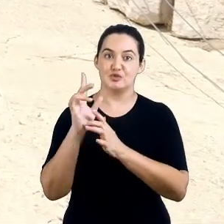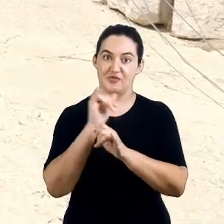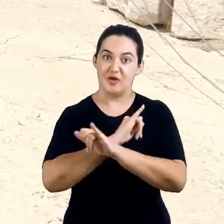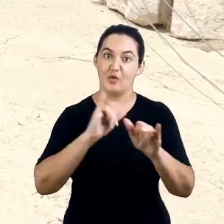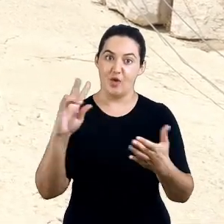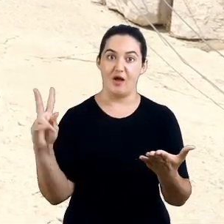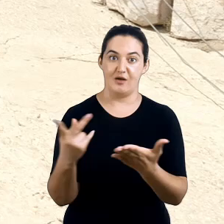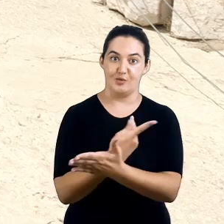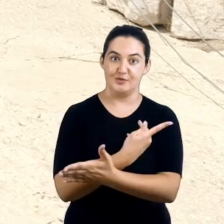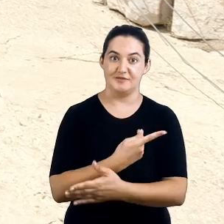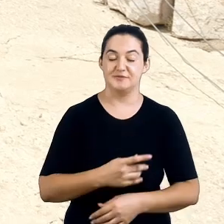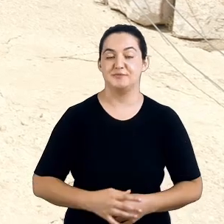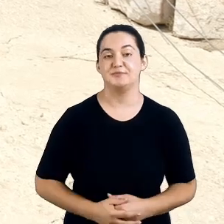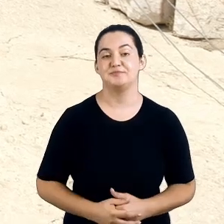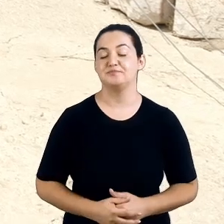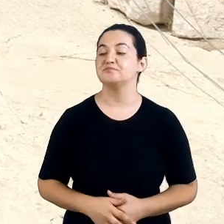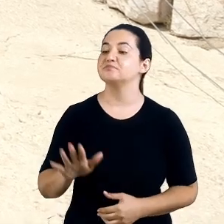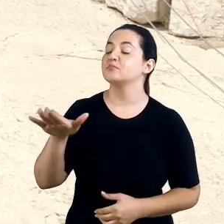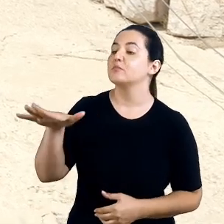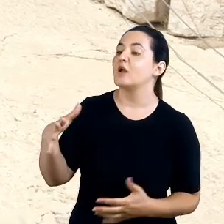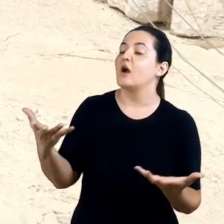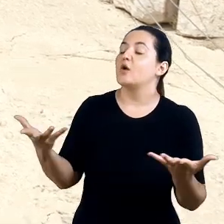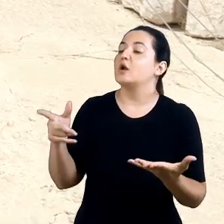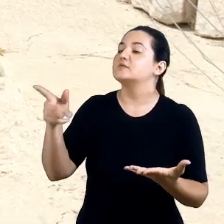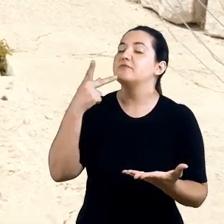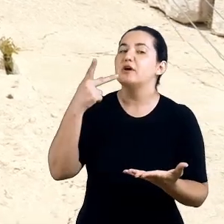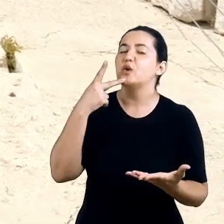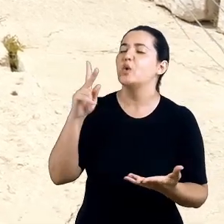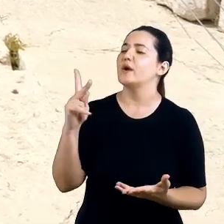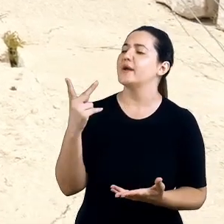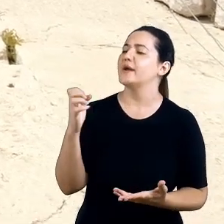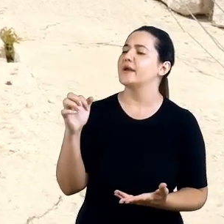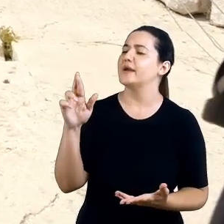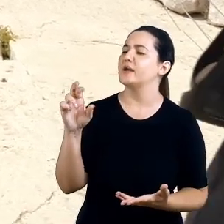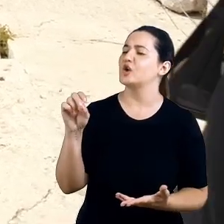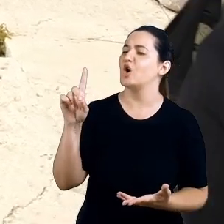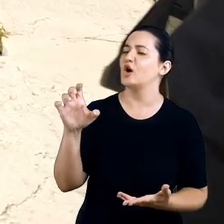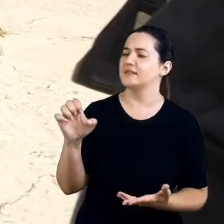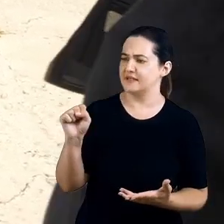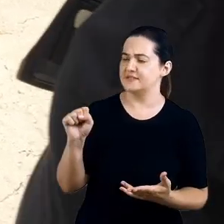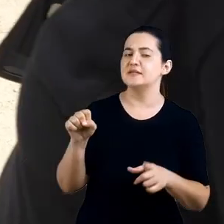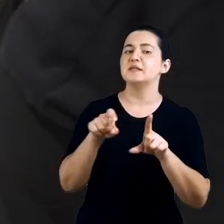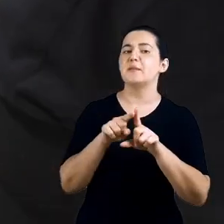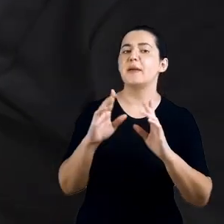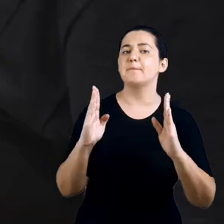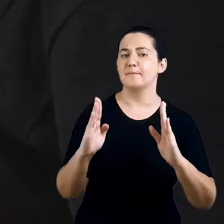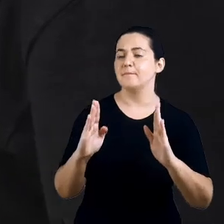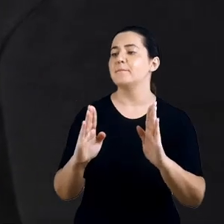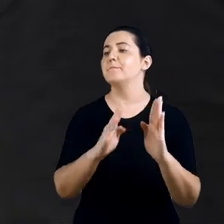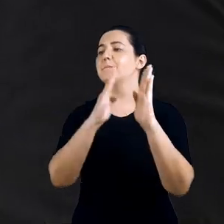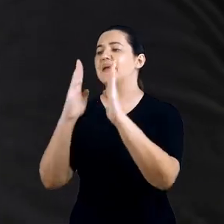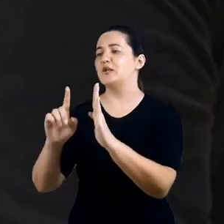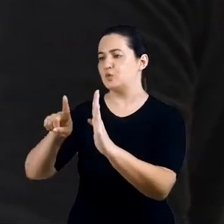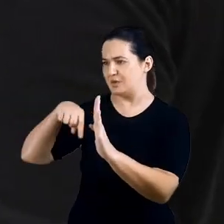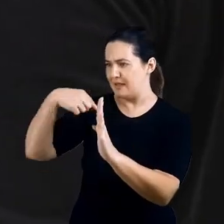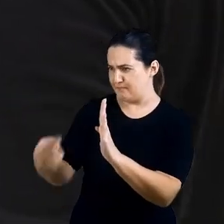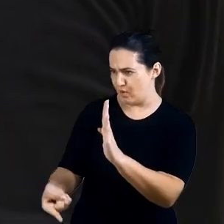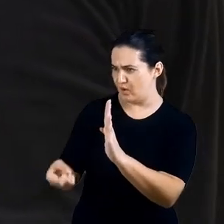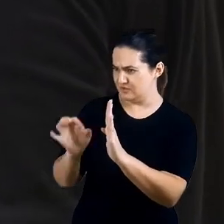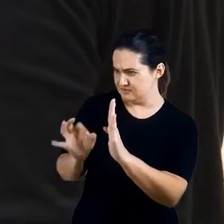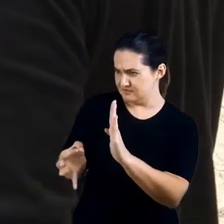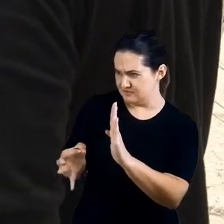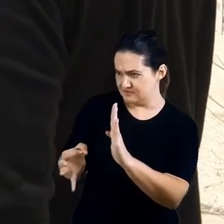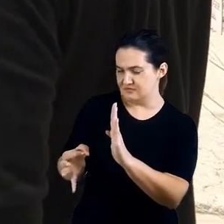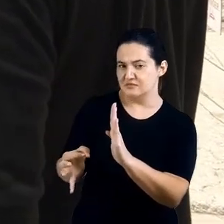das palavras de Jesus. Agora, Eyal, você mencionou Herodes e após o período de Herodes. Então, nem tudo